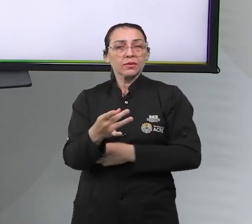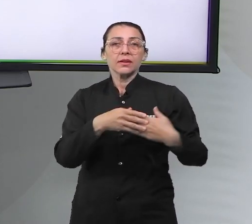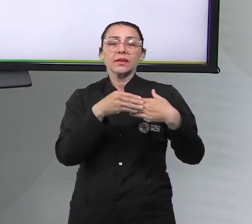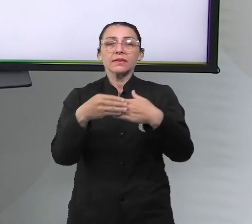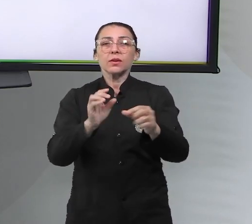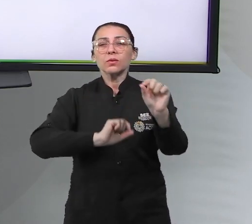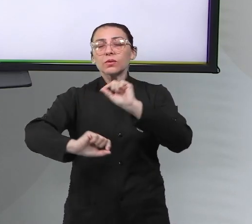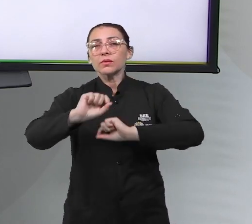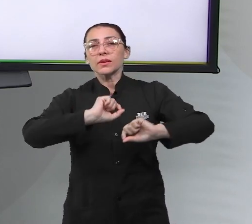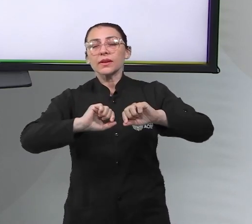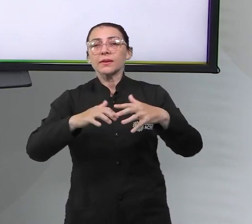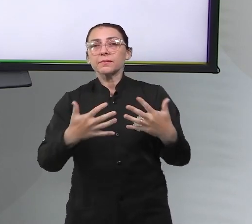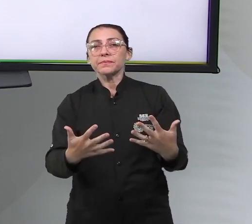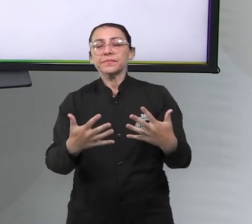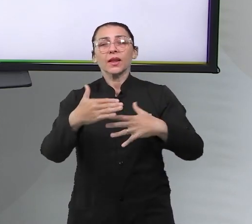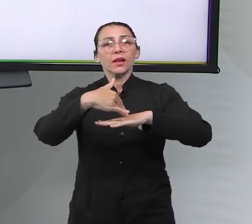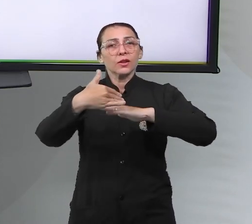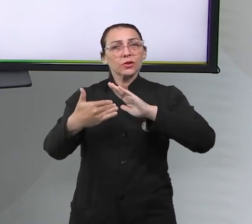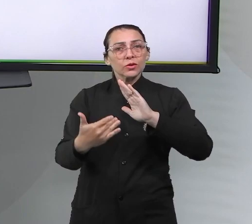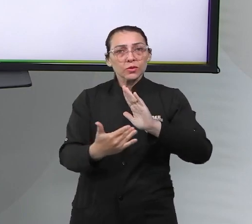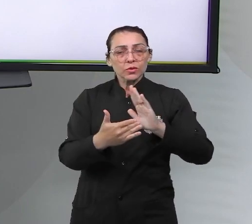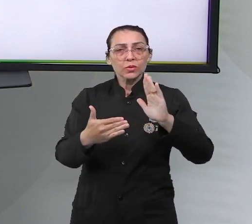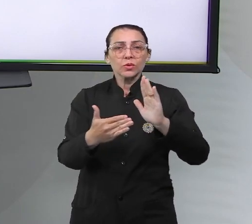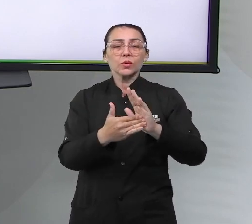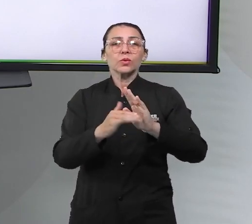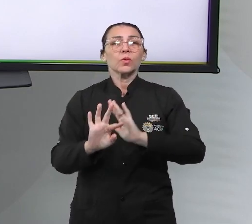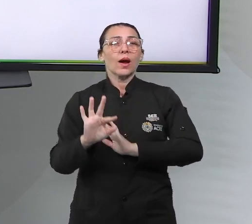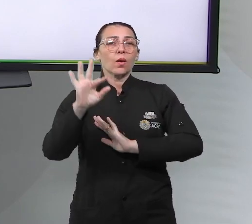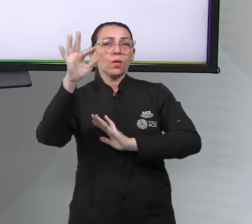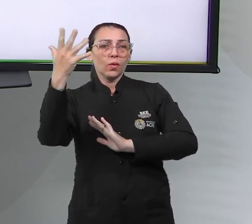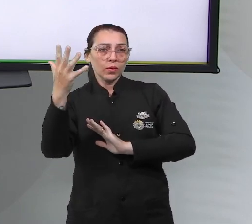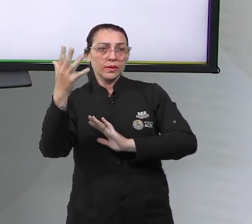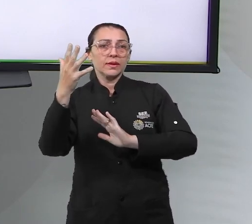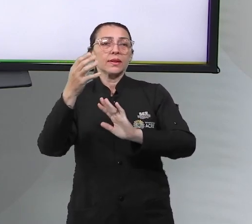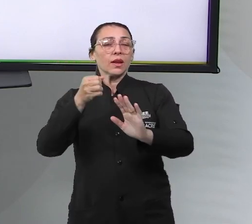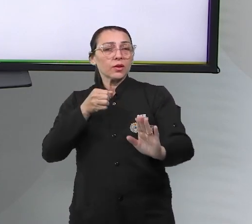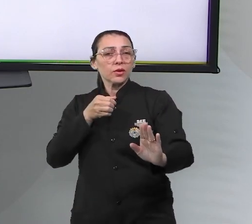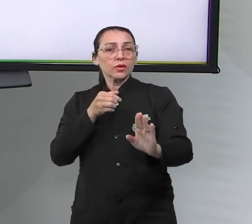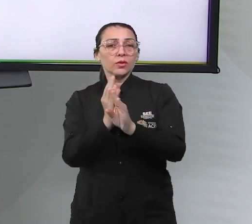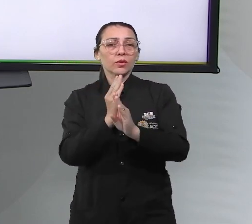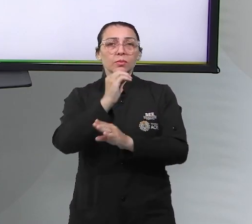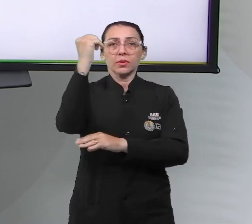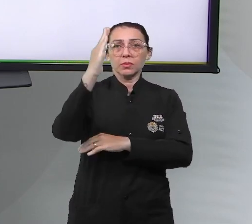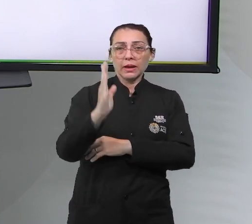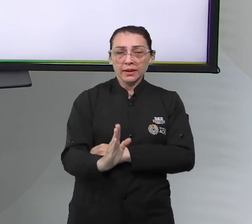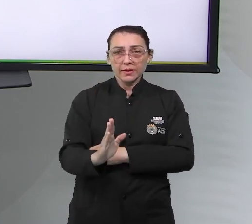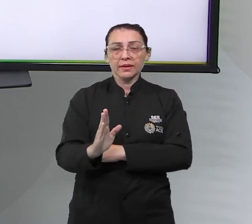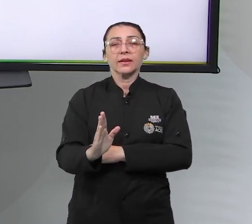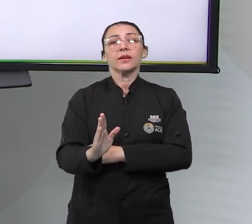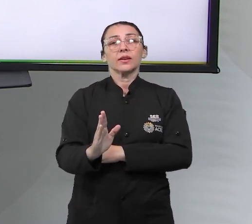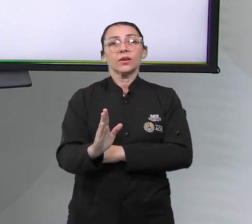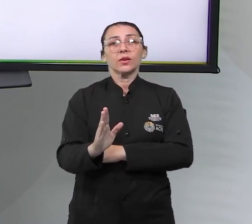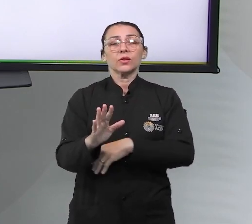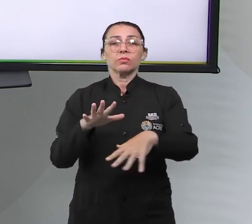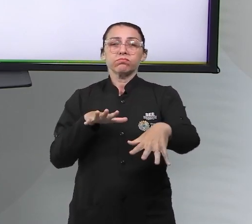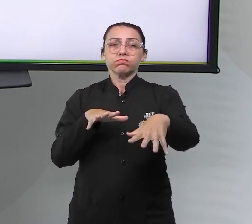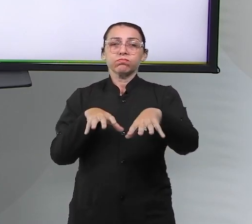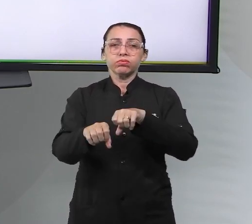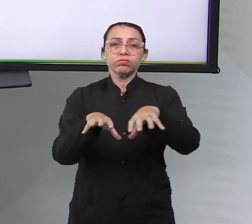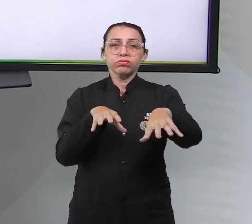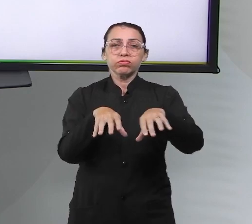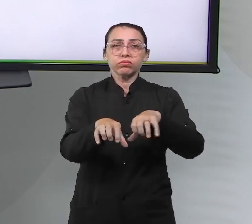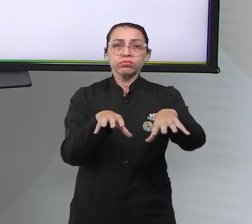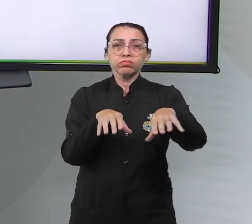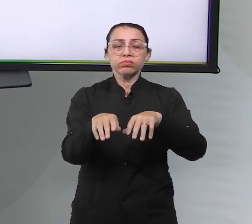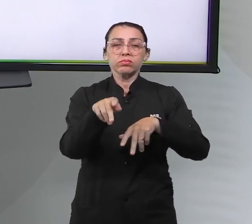em consideração todo o processo de descobrimento do Brasil, de formação da